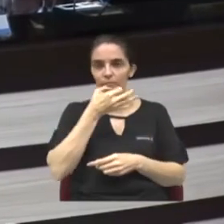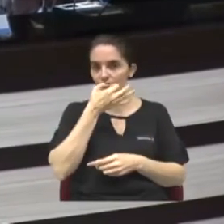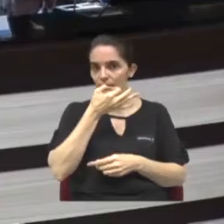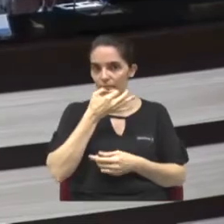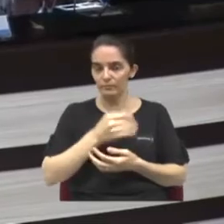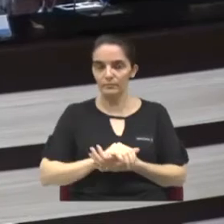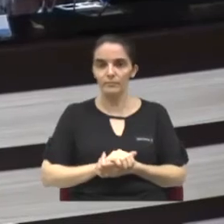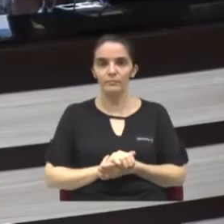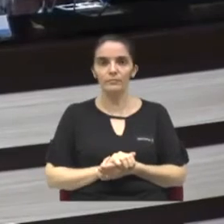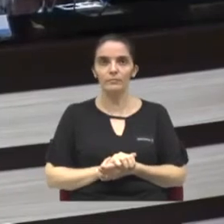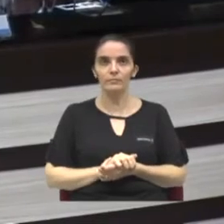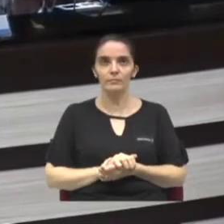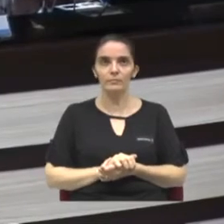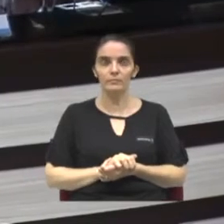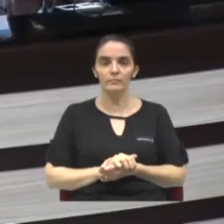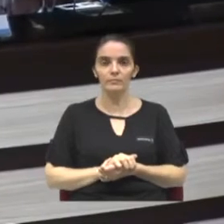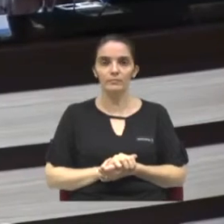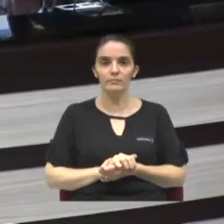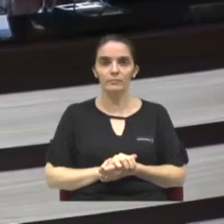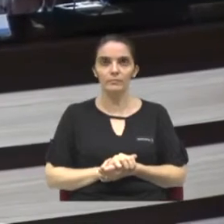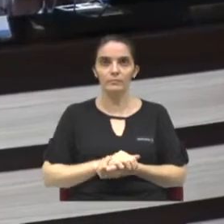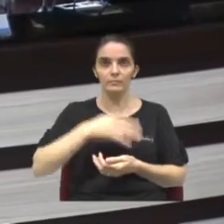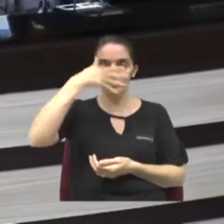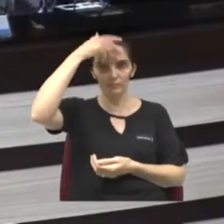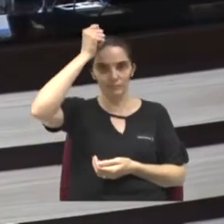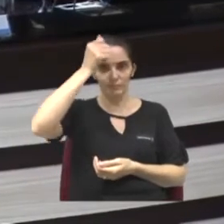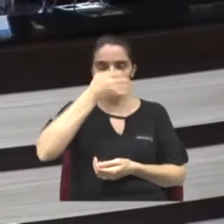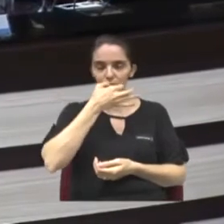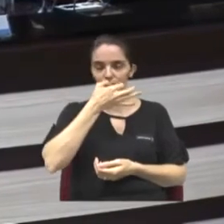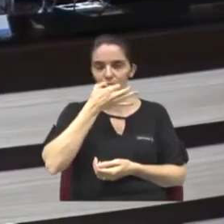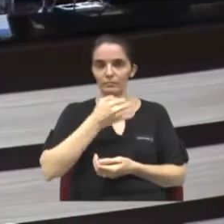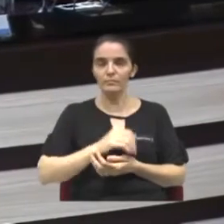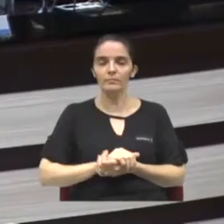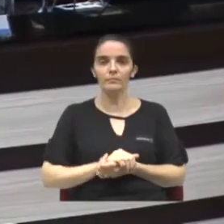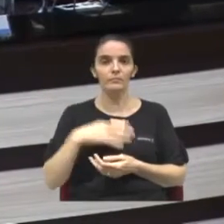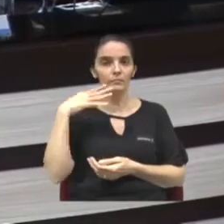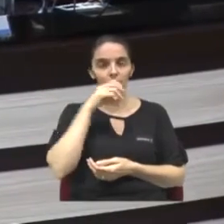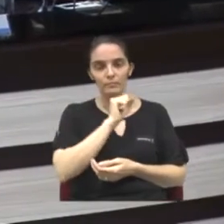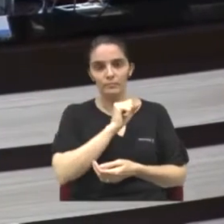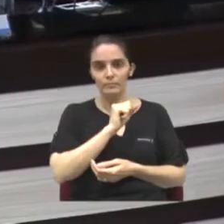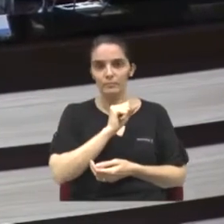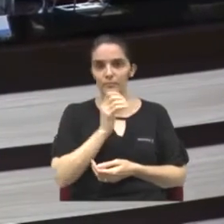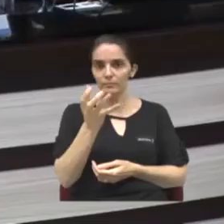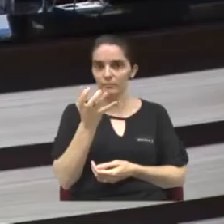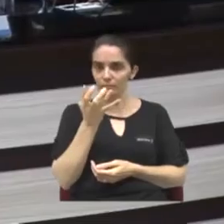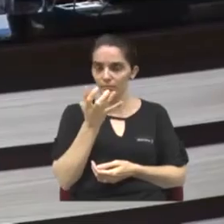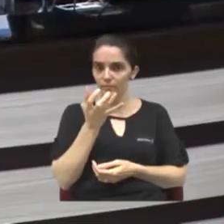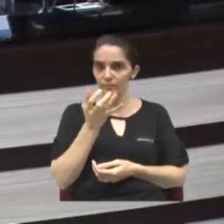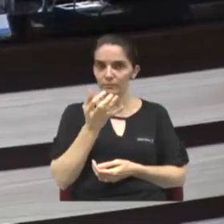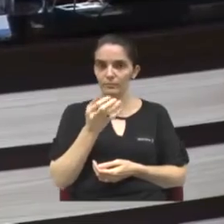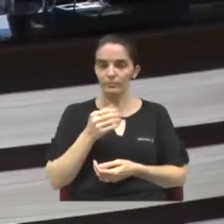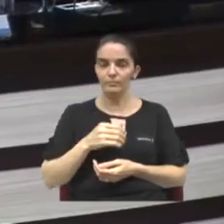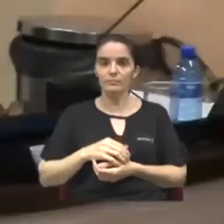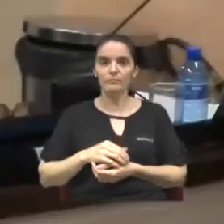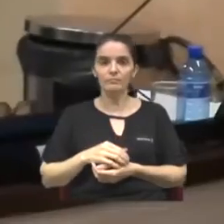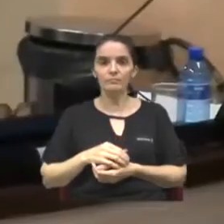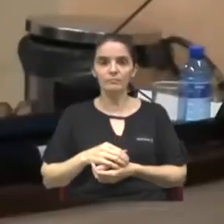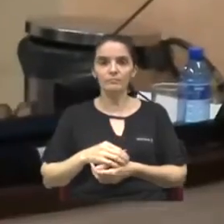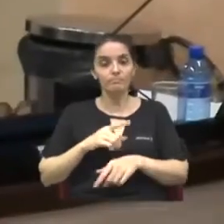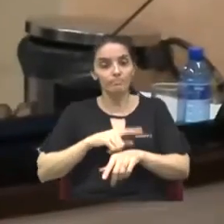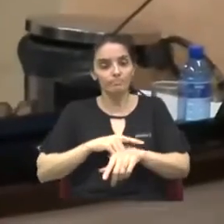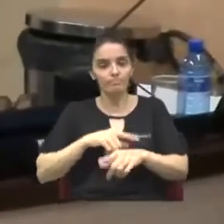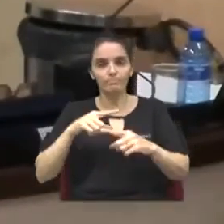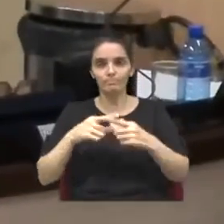deseja discutir? Quero discutir, senhor Para presidente. discutir a moção, o vereador Toninho Franco. Rapidamente, gostaria de discutir com o tempo, mas